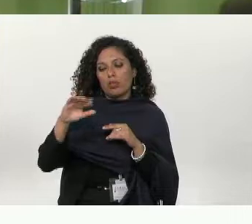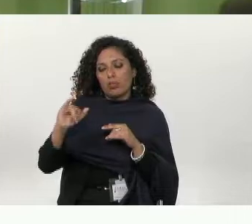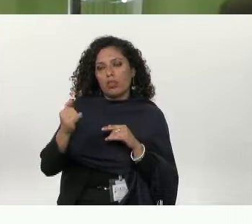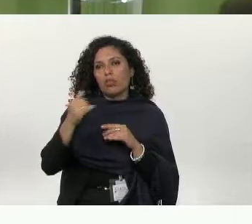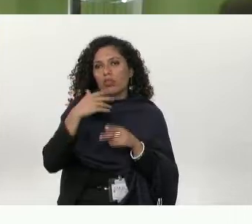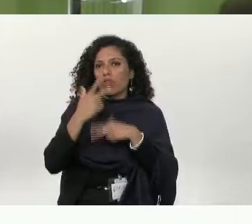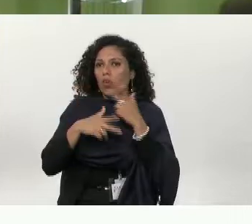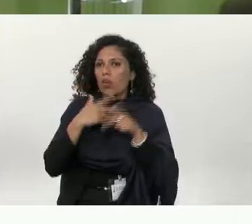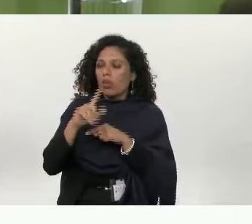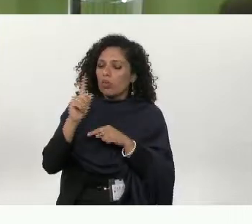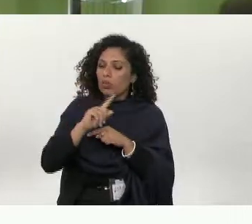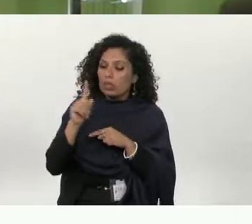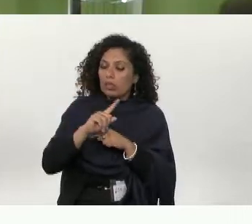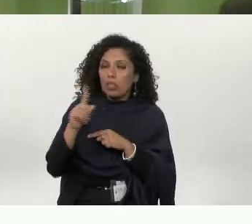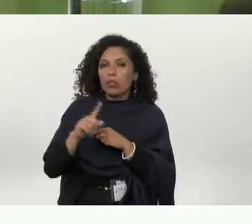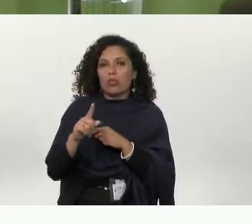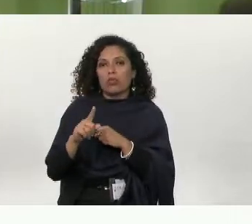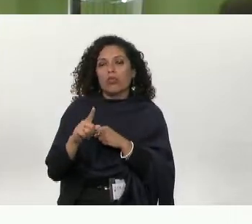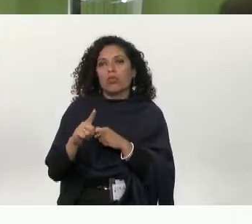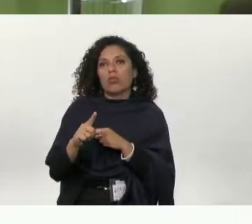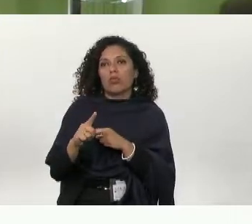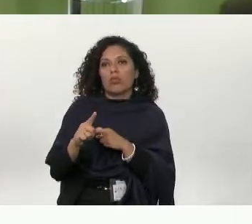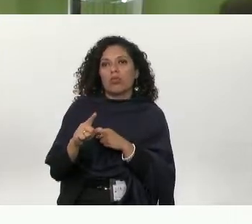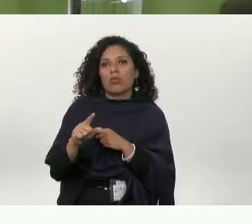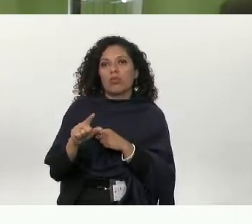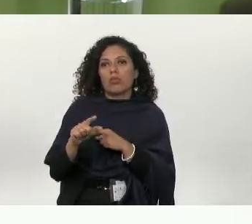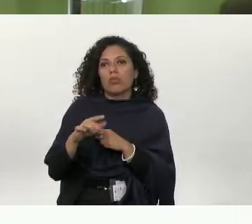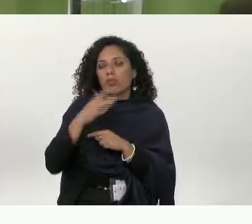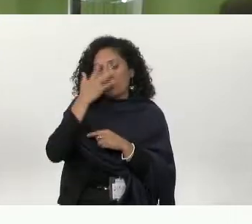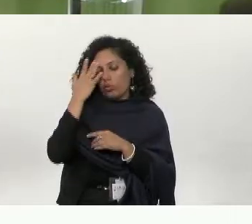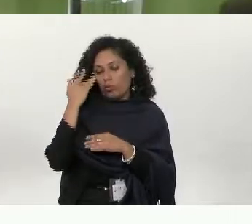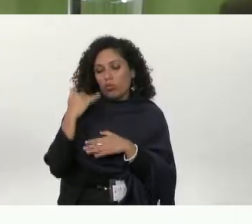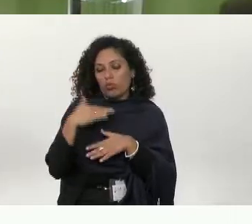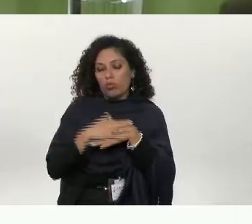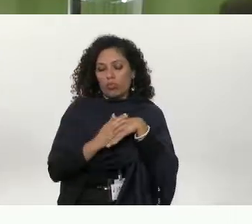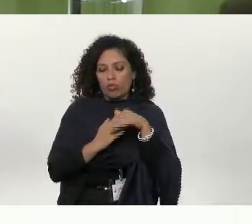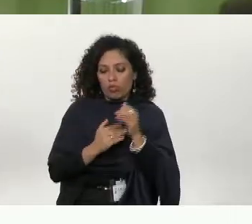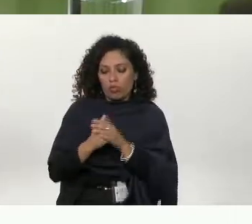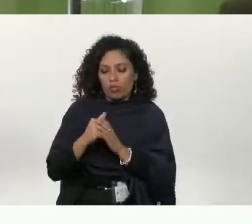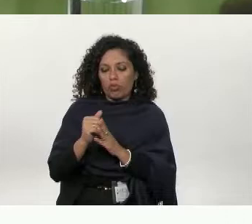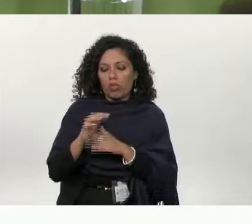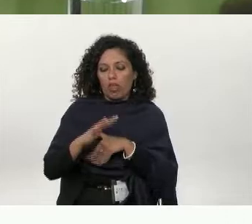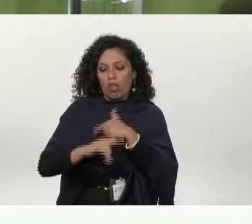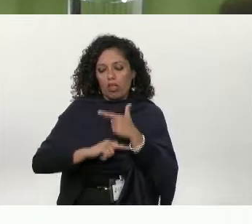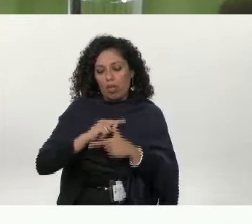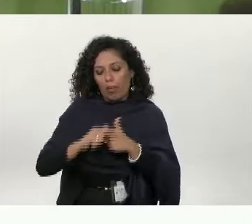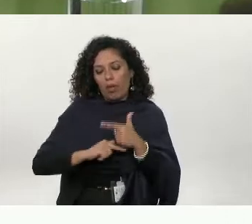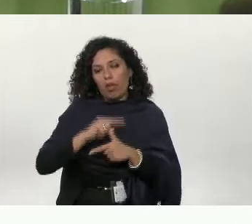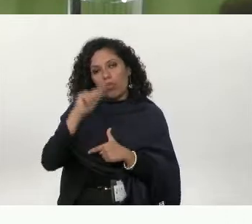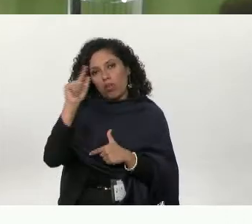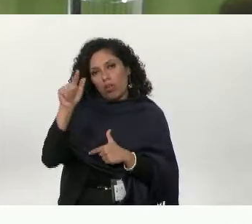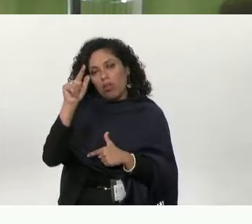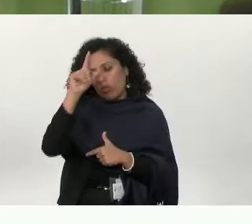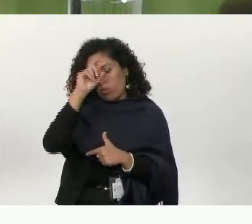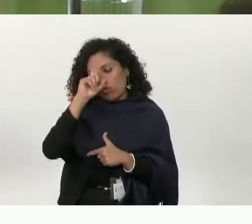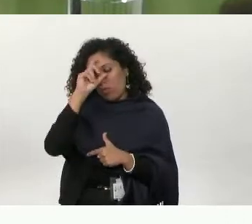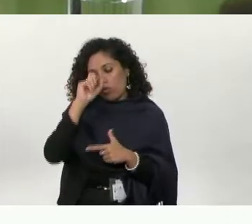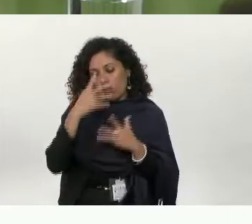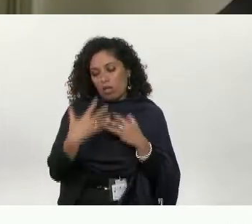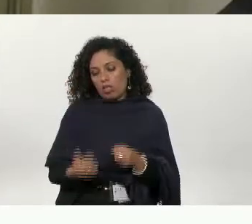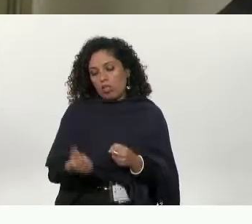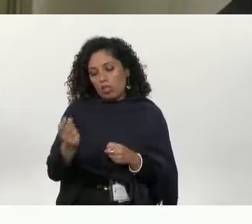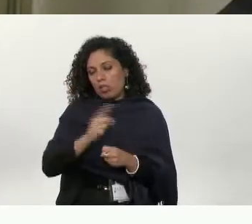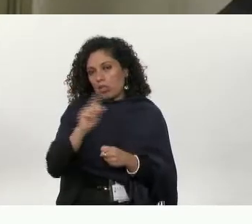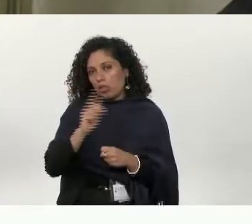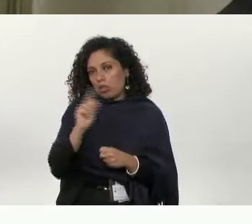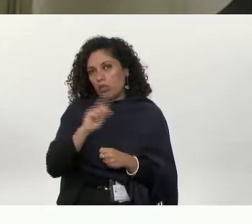tem indicativos de várias declarações, inclusive de profissionais de dentro da unidade, que não permitiriam. Sim, o que nós, às